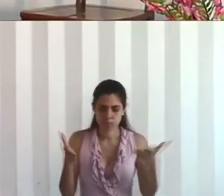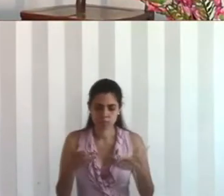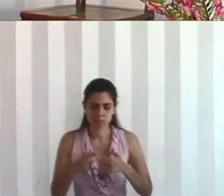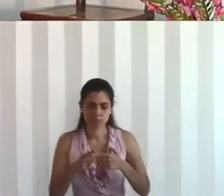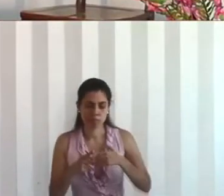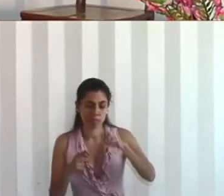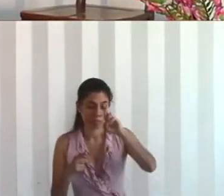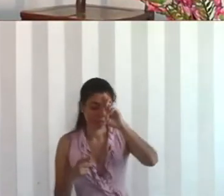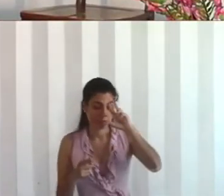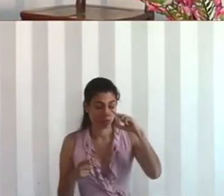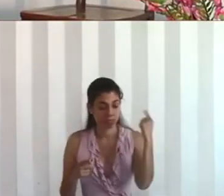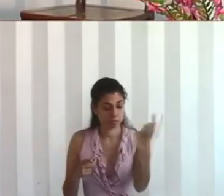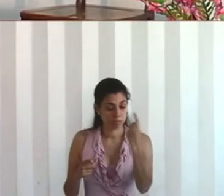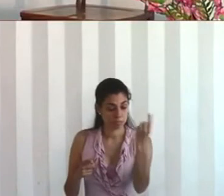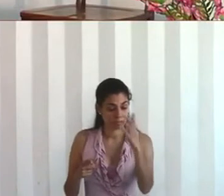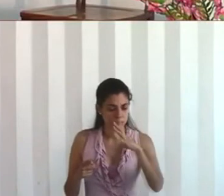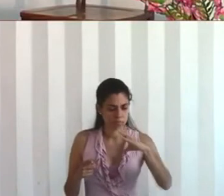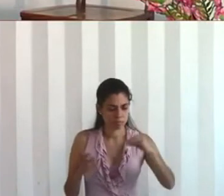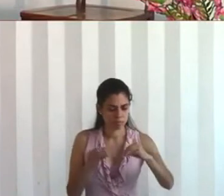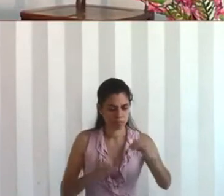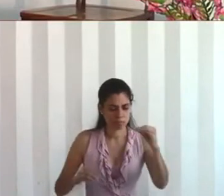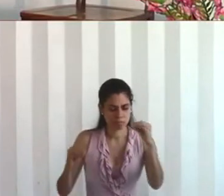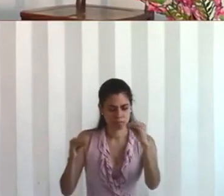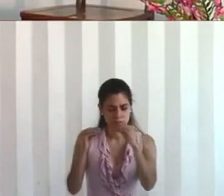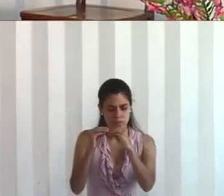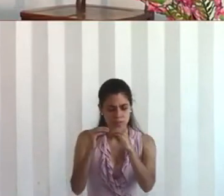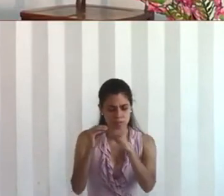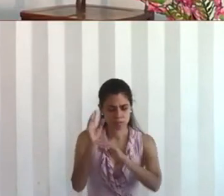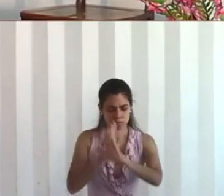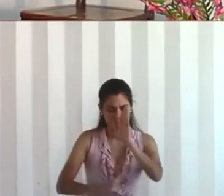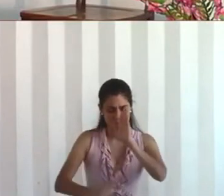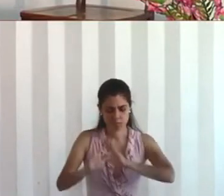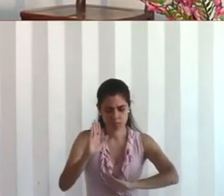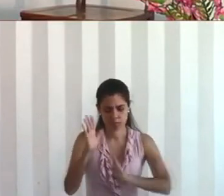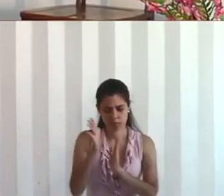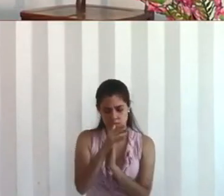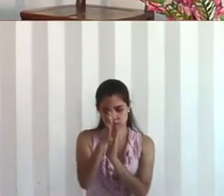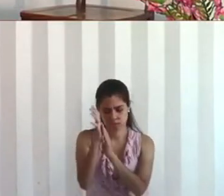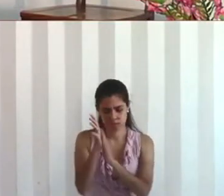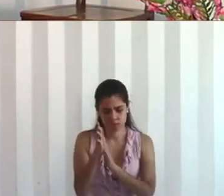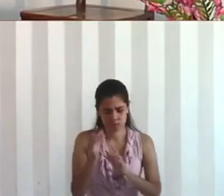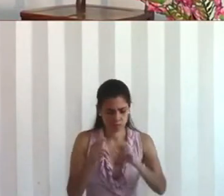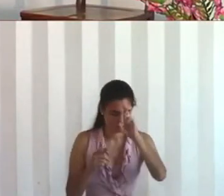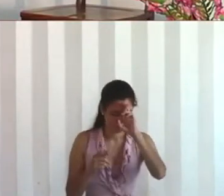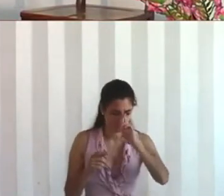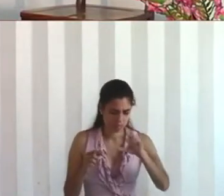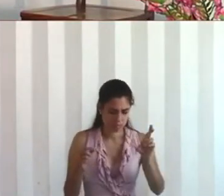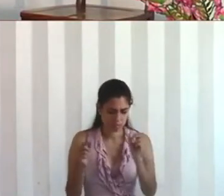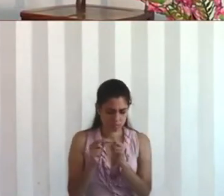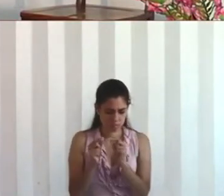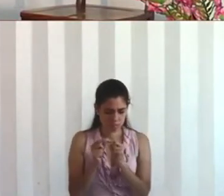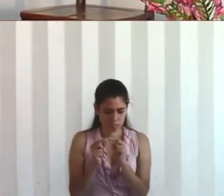único Deus, digno de ser adorado, de ser louvado. Tu nos criaste conforme a Sua